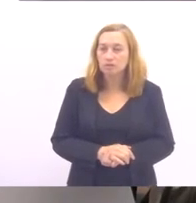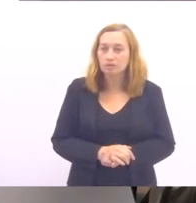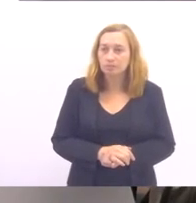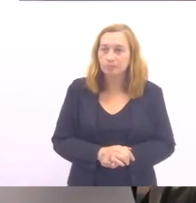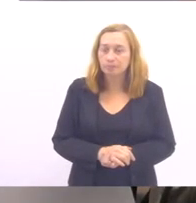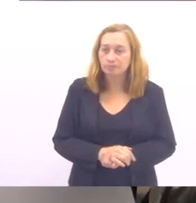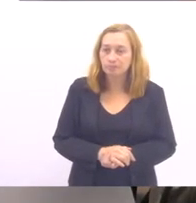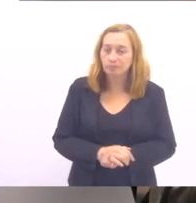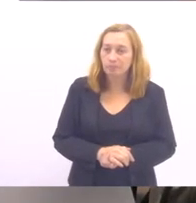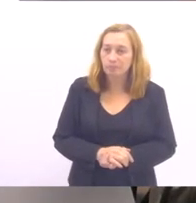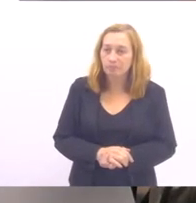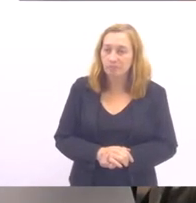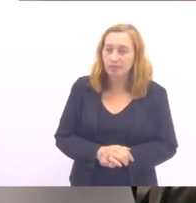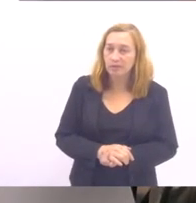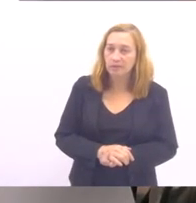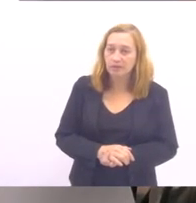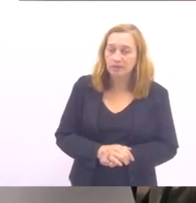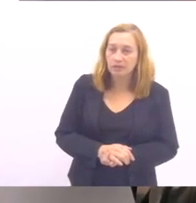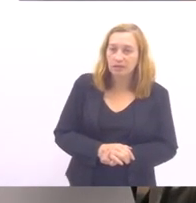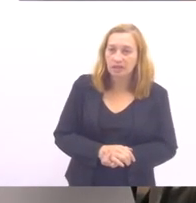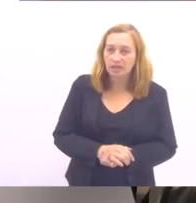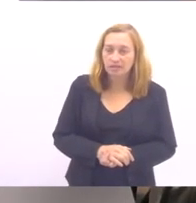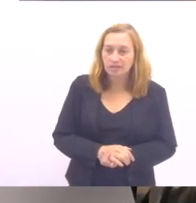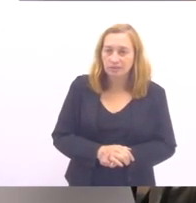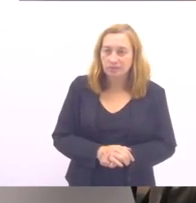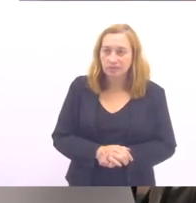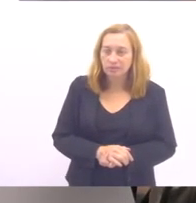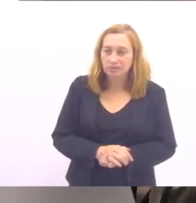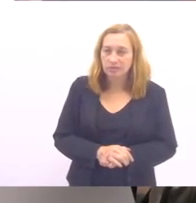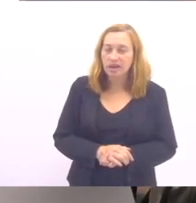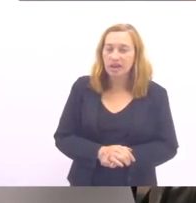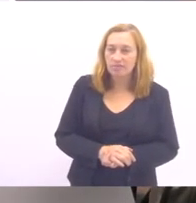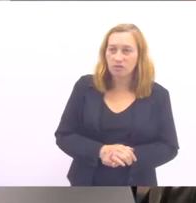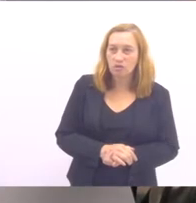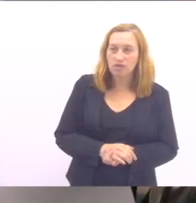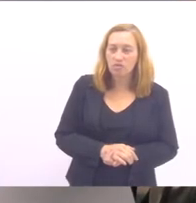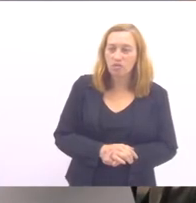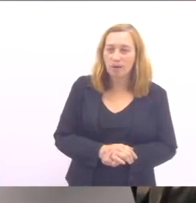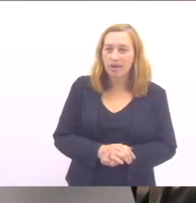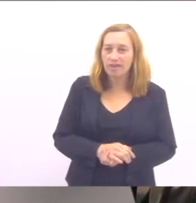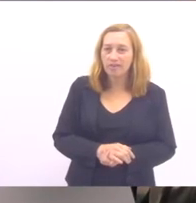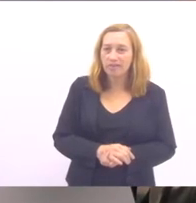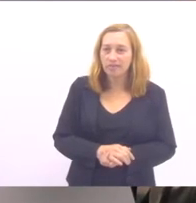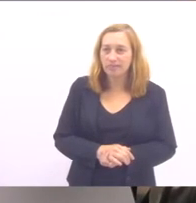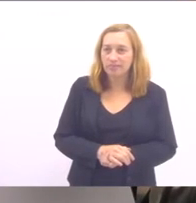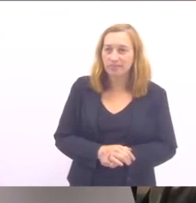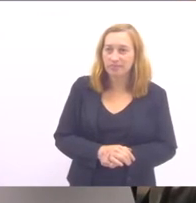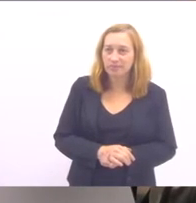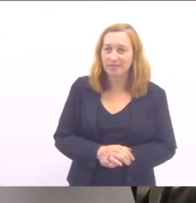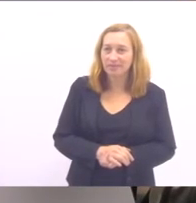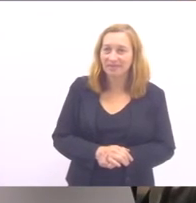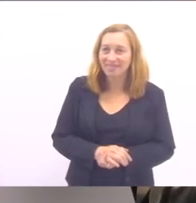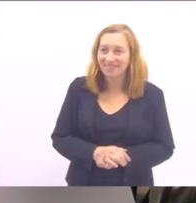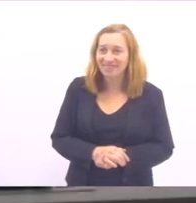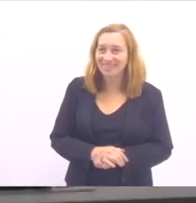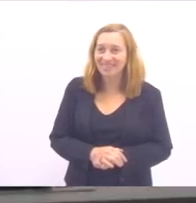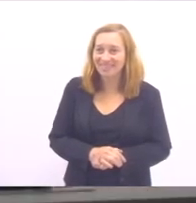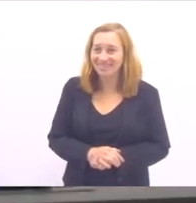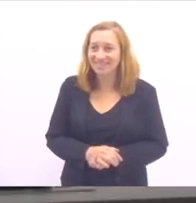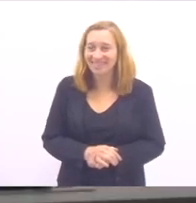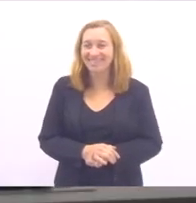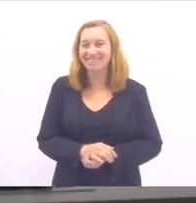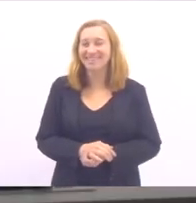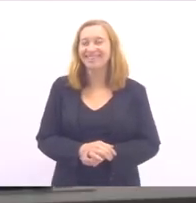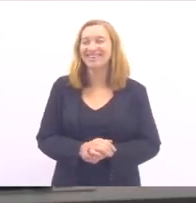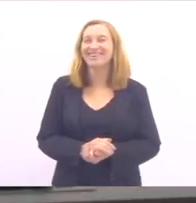de resíduos, de uma forma geral no Rio de Janeiro, ela acaba sendo competência municipal. Então,